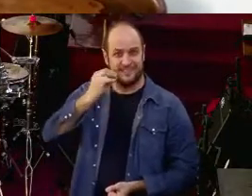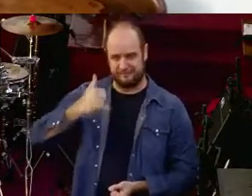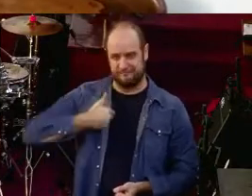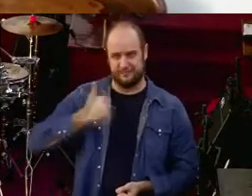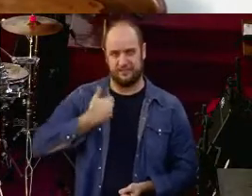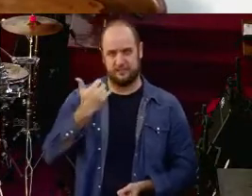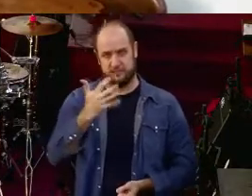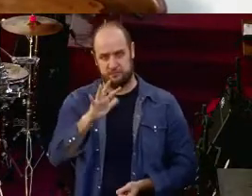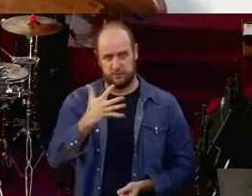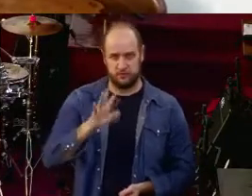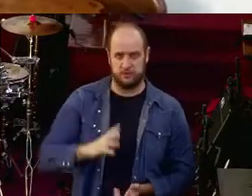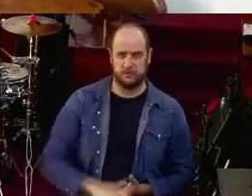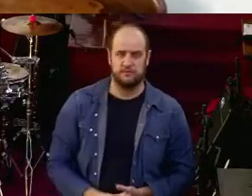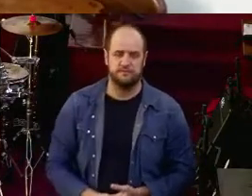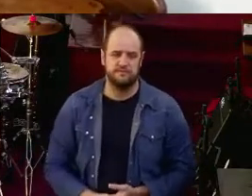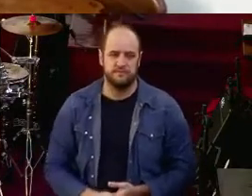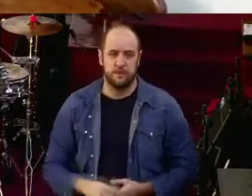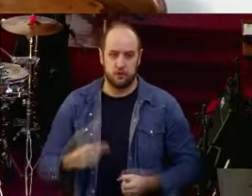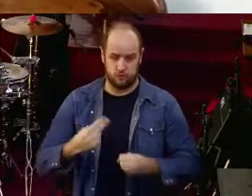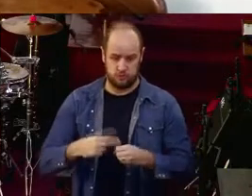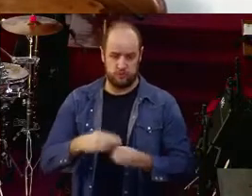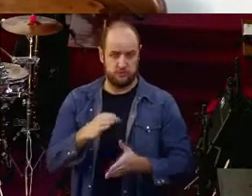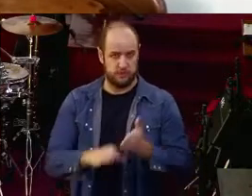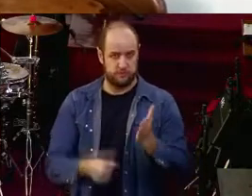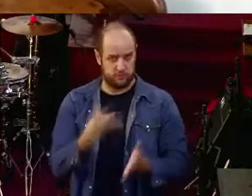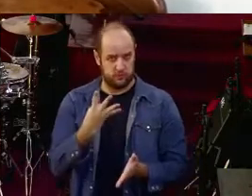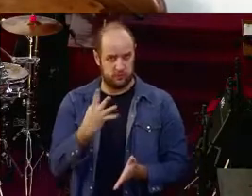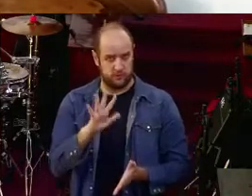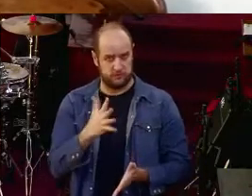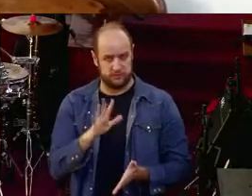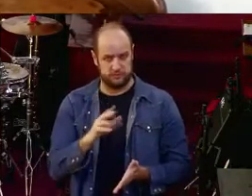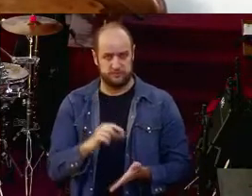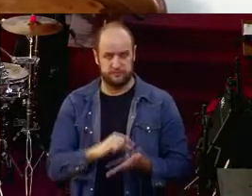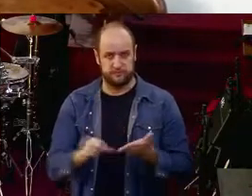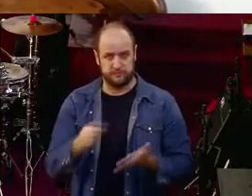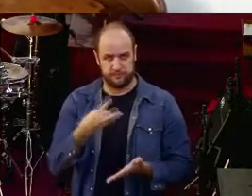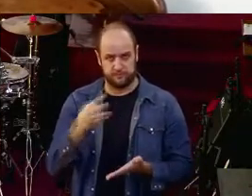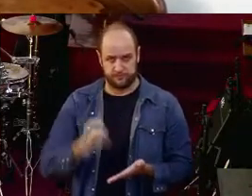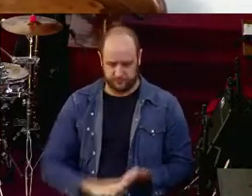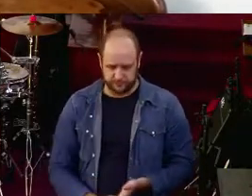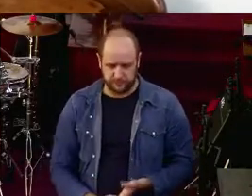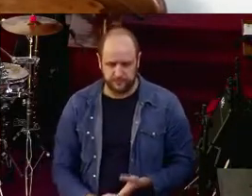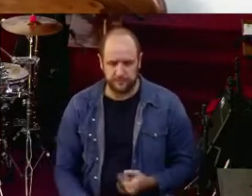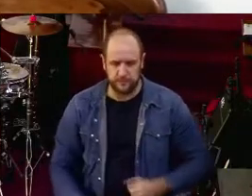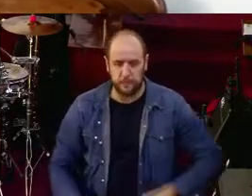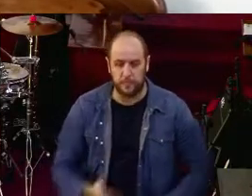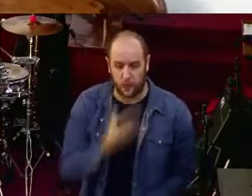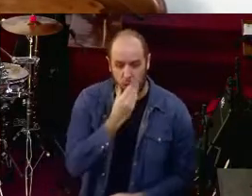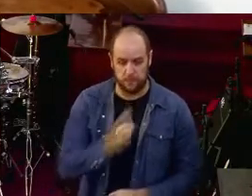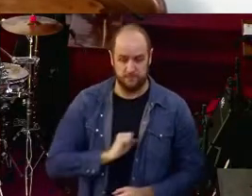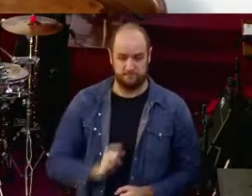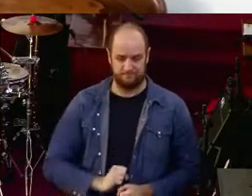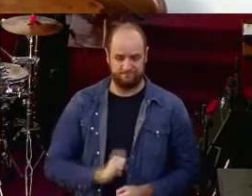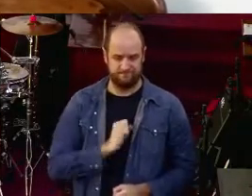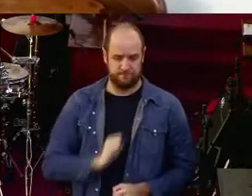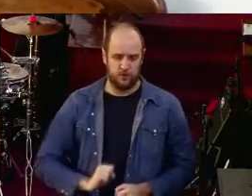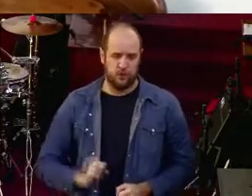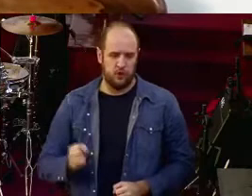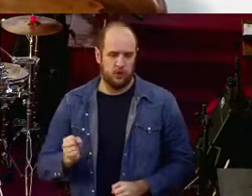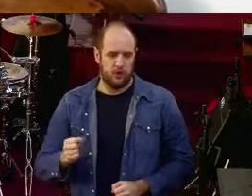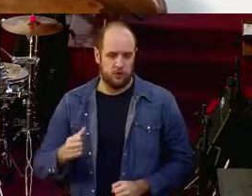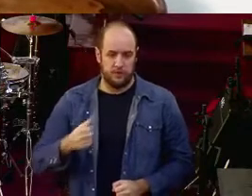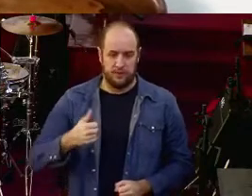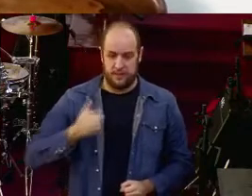menos, isso está em Números 4, versículo 30, eles eram lavados ou ungidos para o